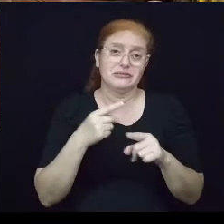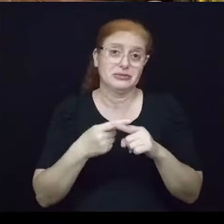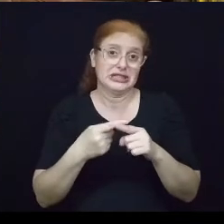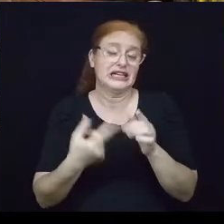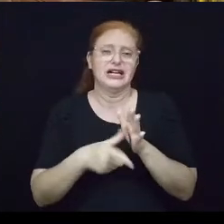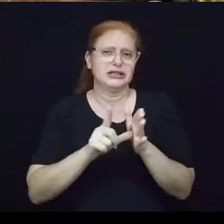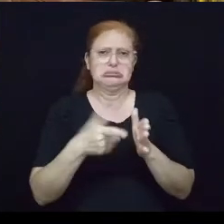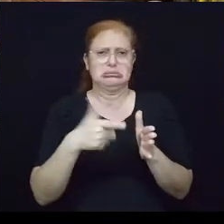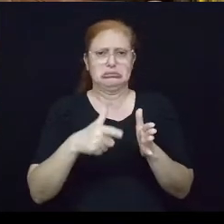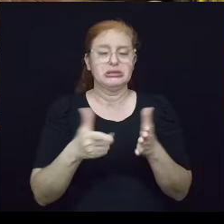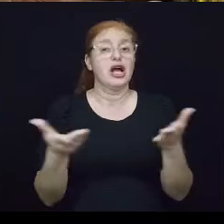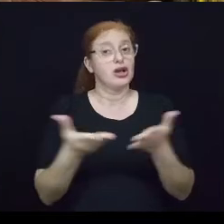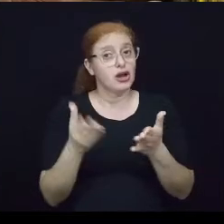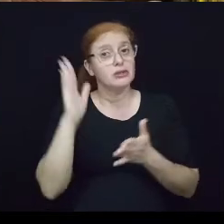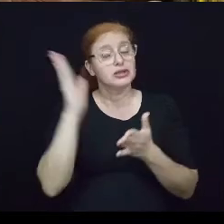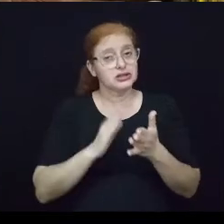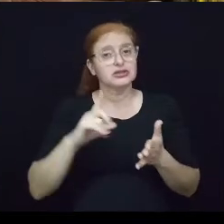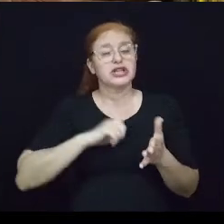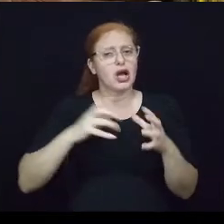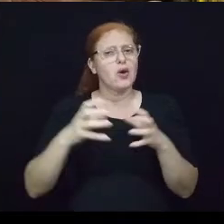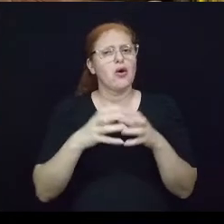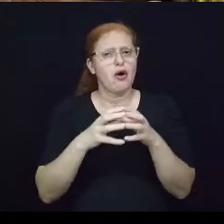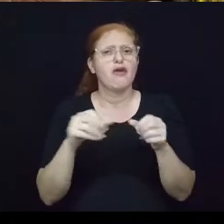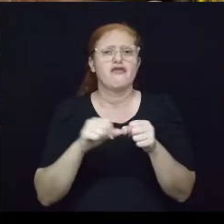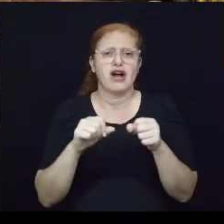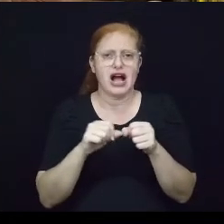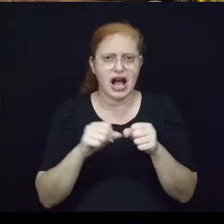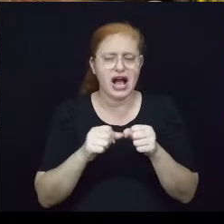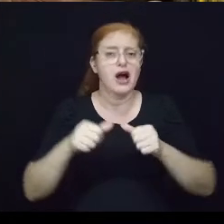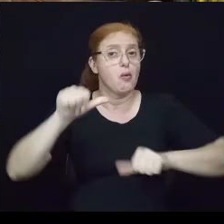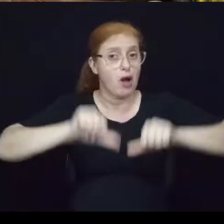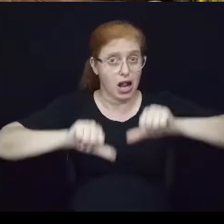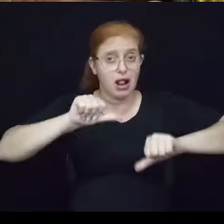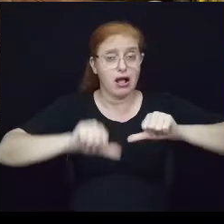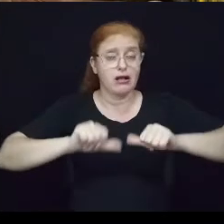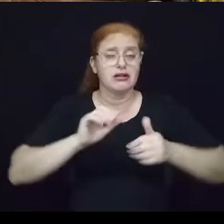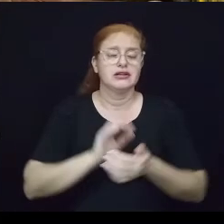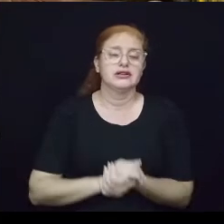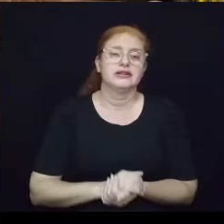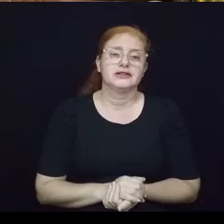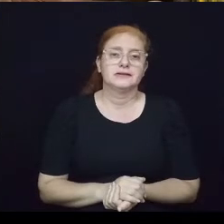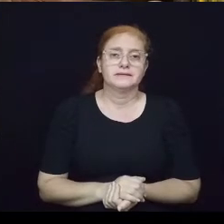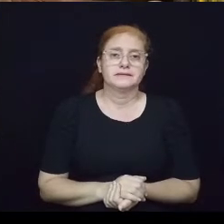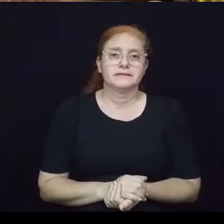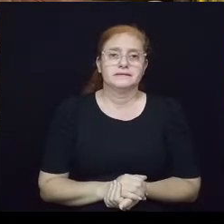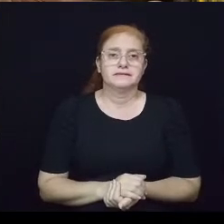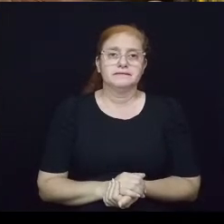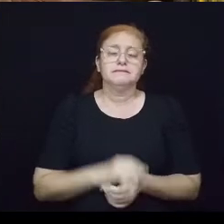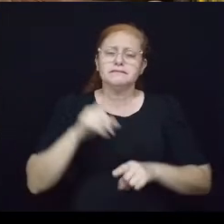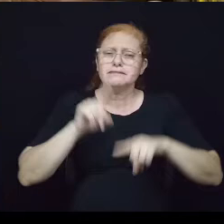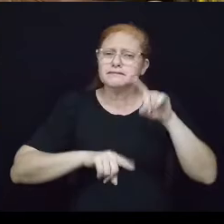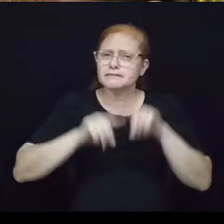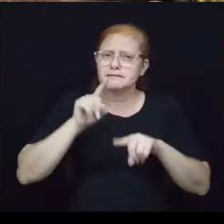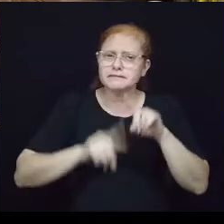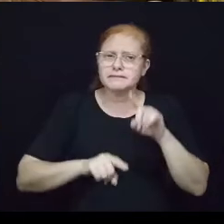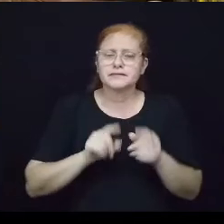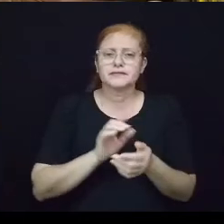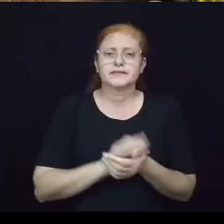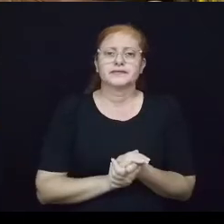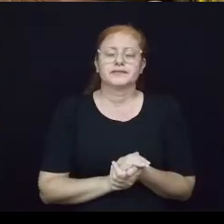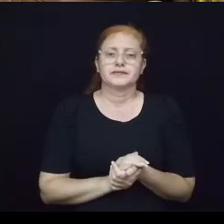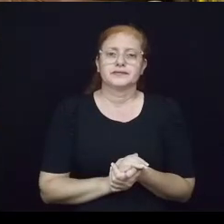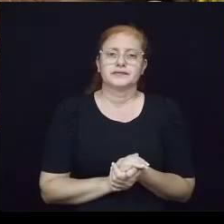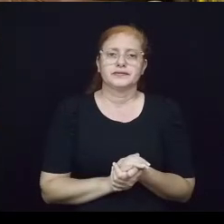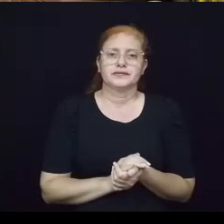tinha, e agora no Brasil tem um pessoal que faz, de qualidade. Esses equipamentos, essas